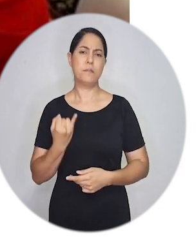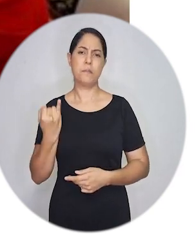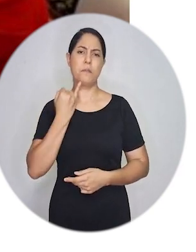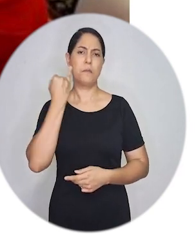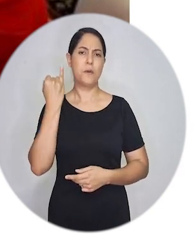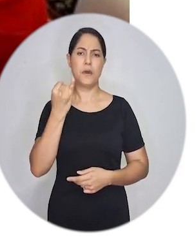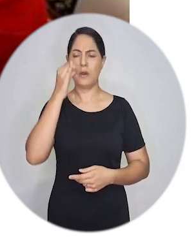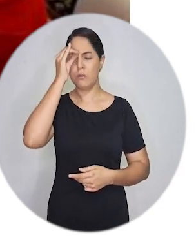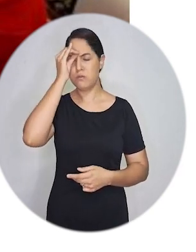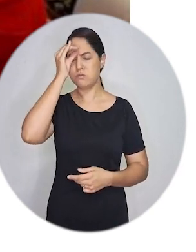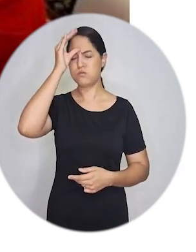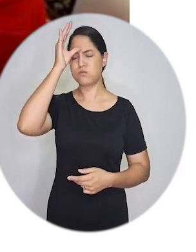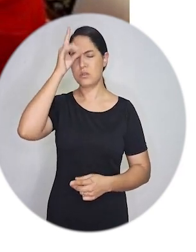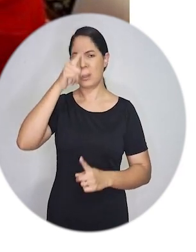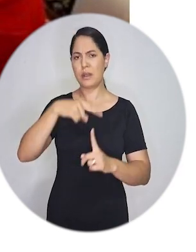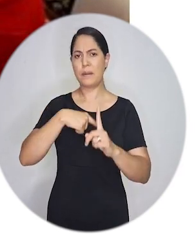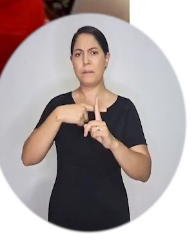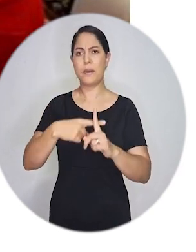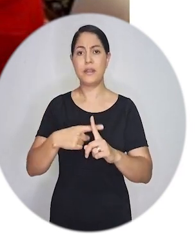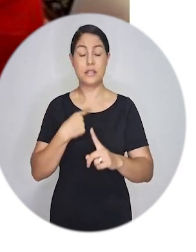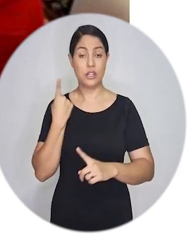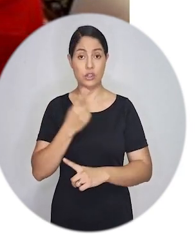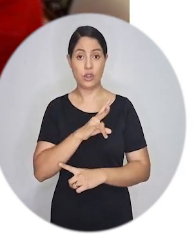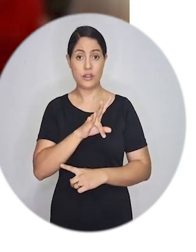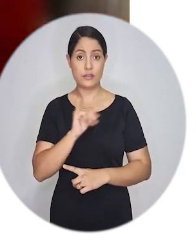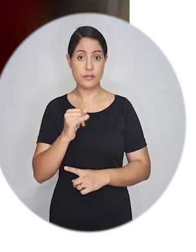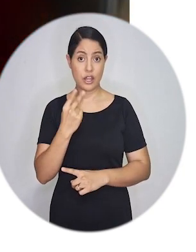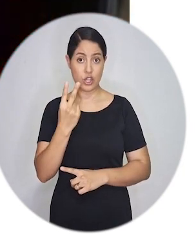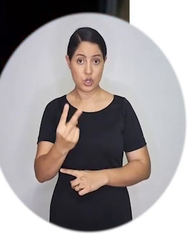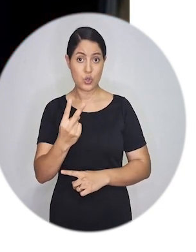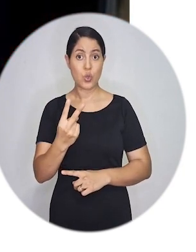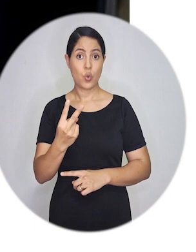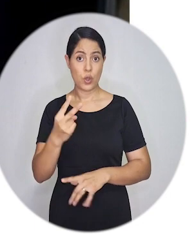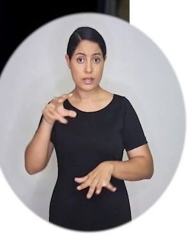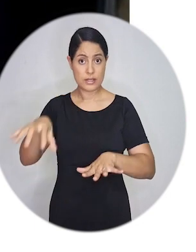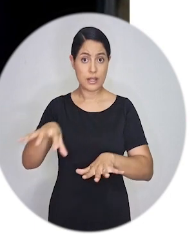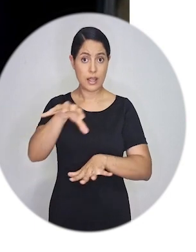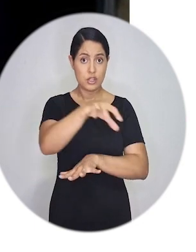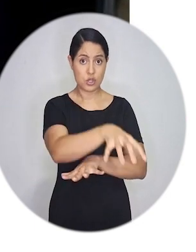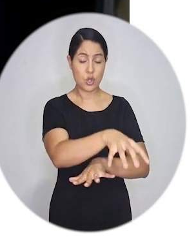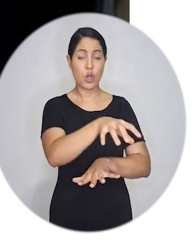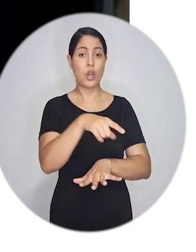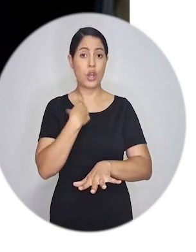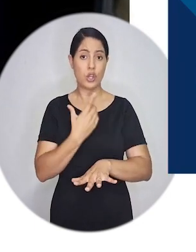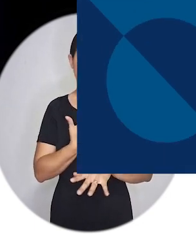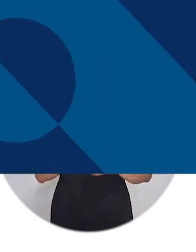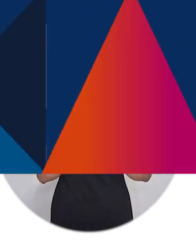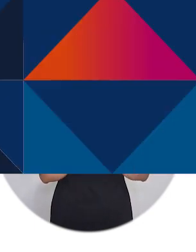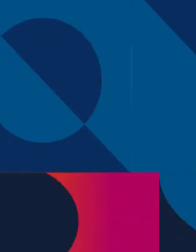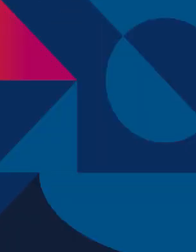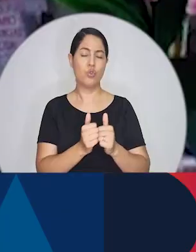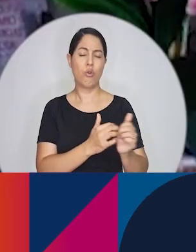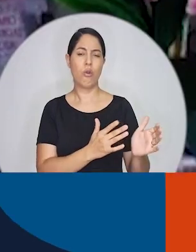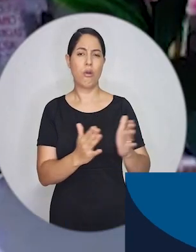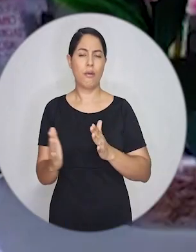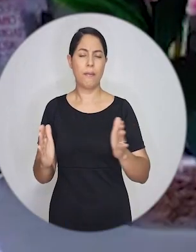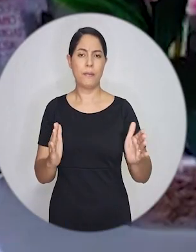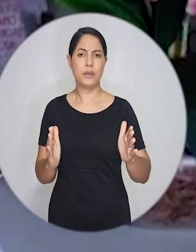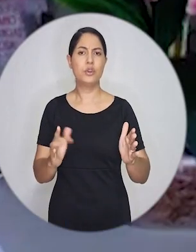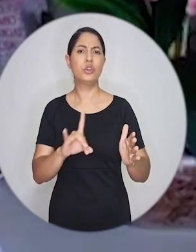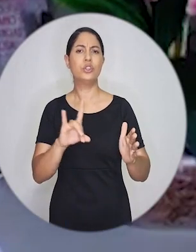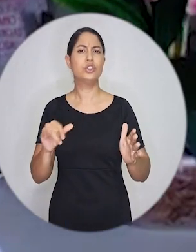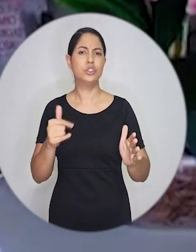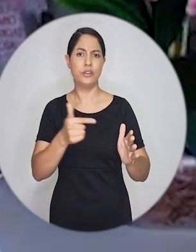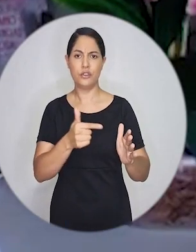somamos muito conhecimento e agora nós temos para frente mais 2 seccionais a estarem junto conosco até o